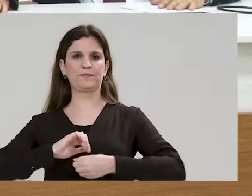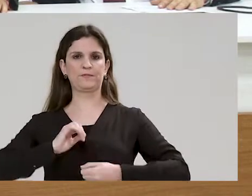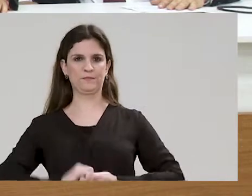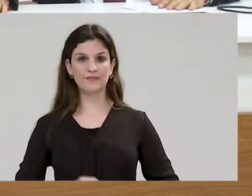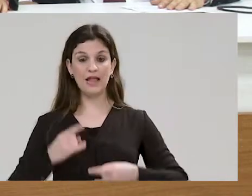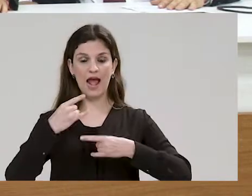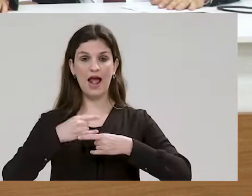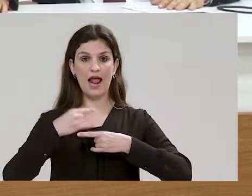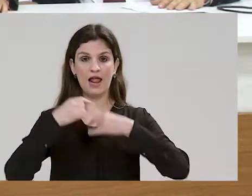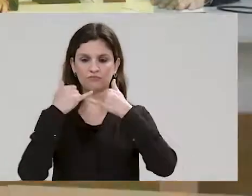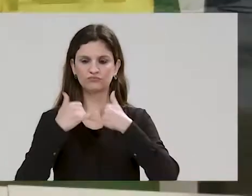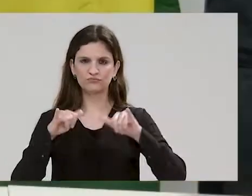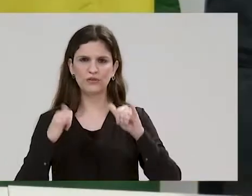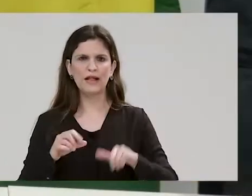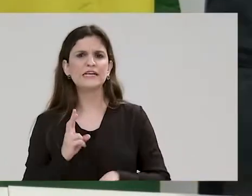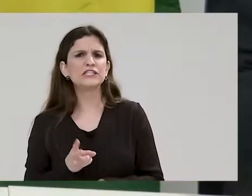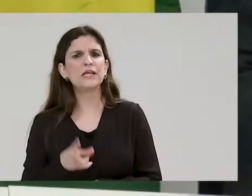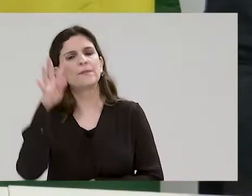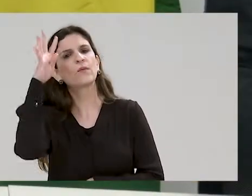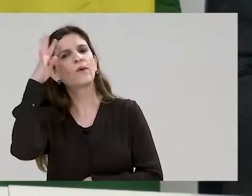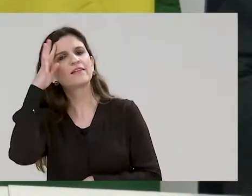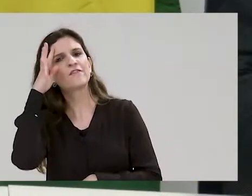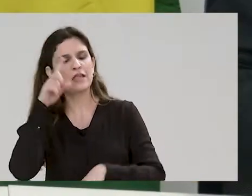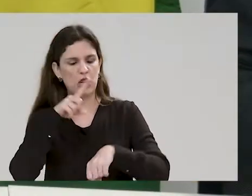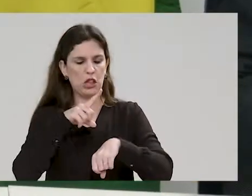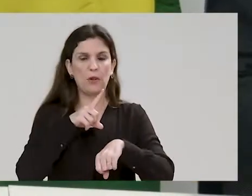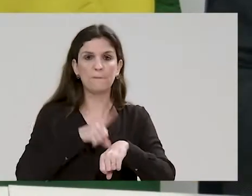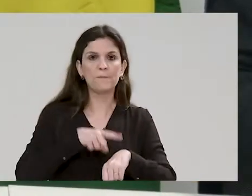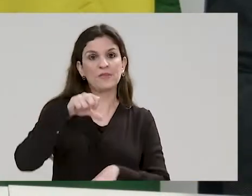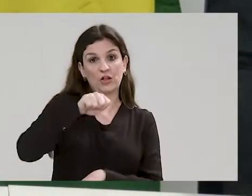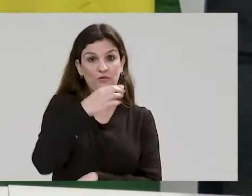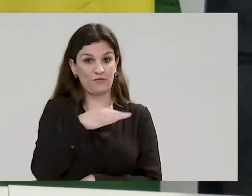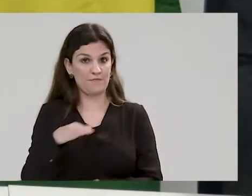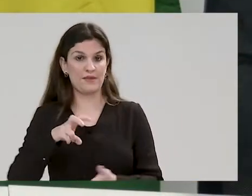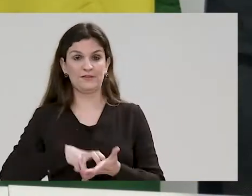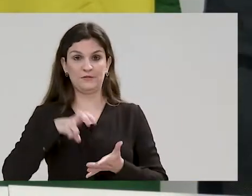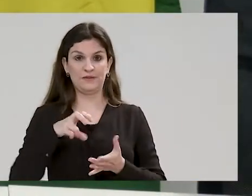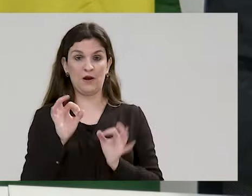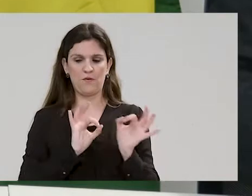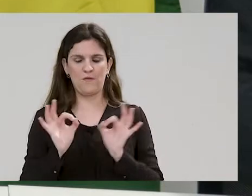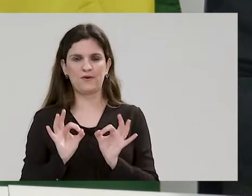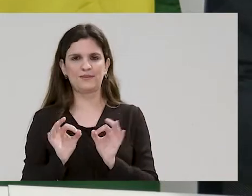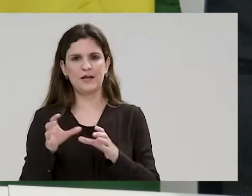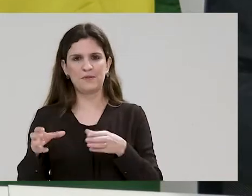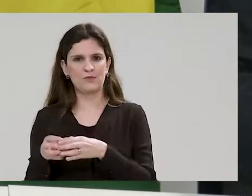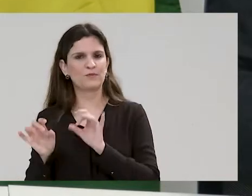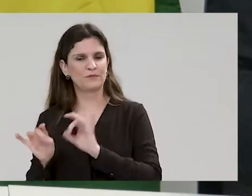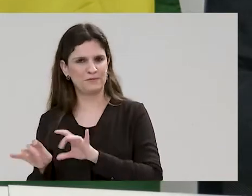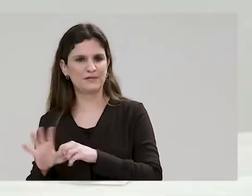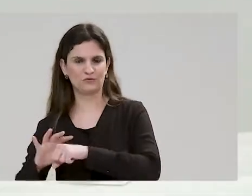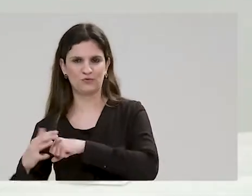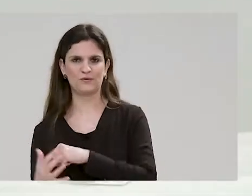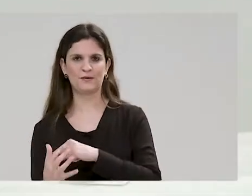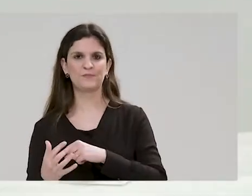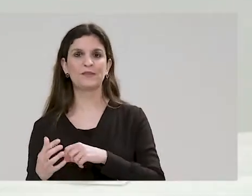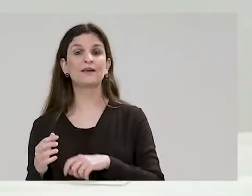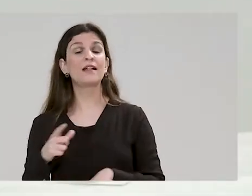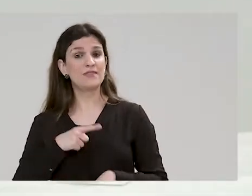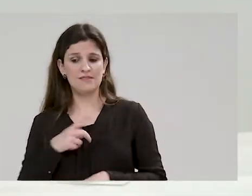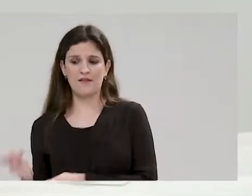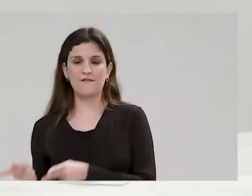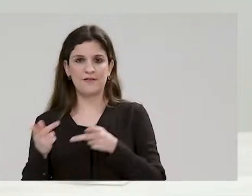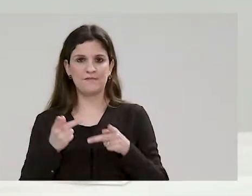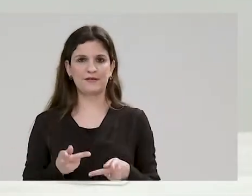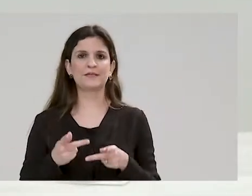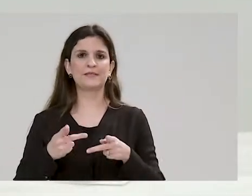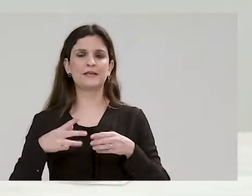de Leis. A live promovida todas as quartas-feiras, às 9h30, pela Comissão Especial, contou com a